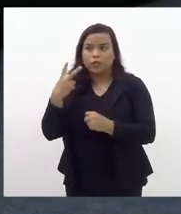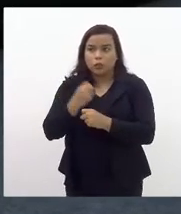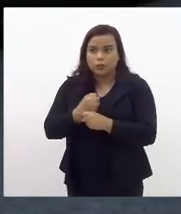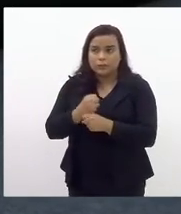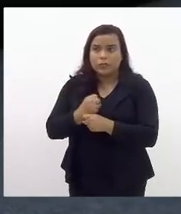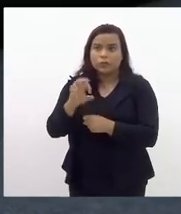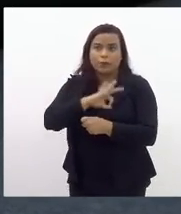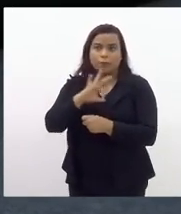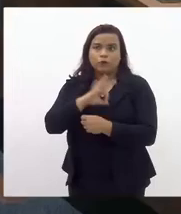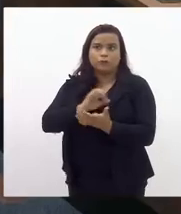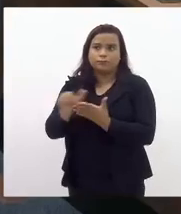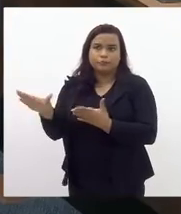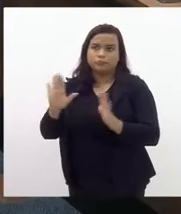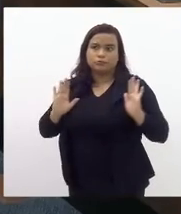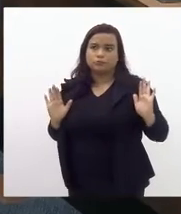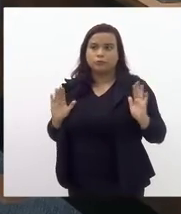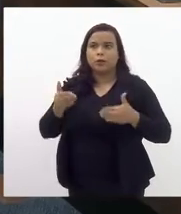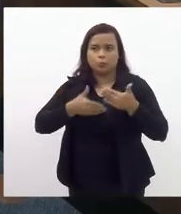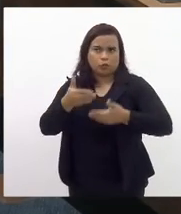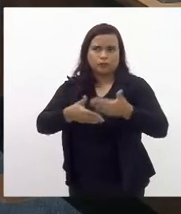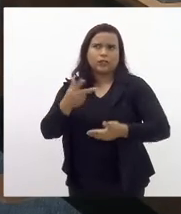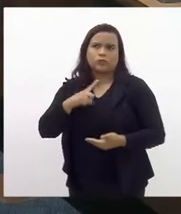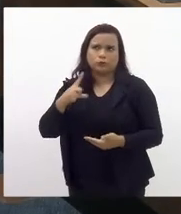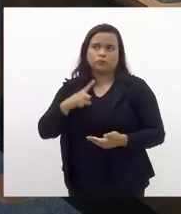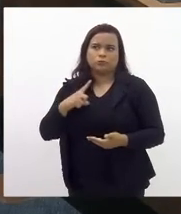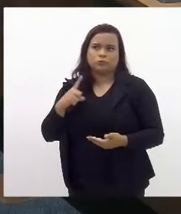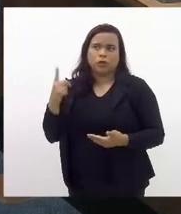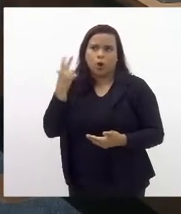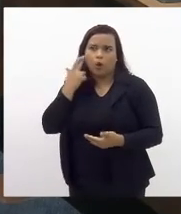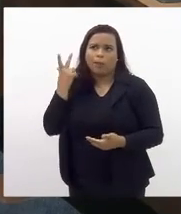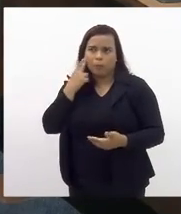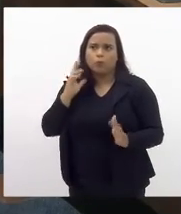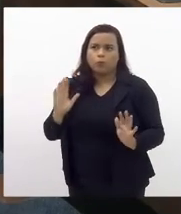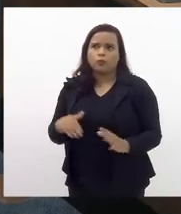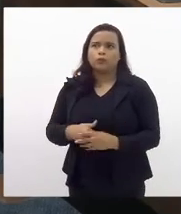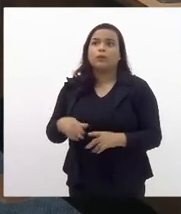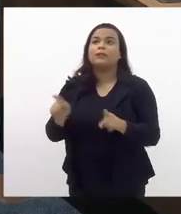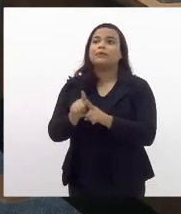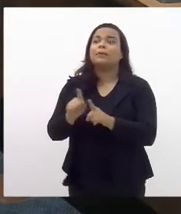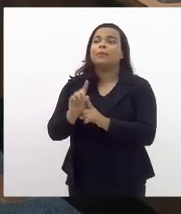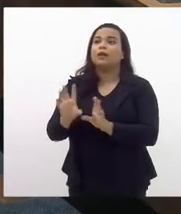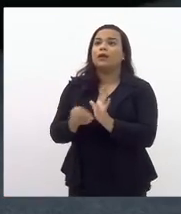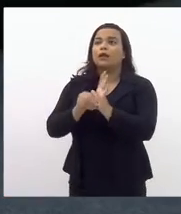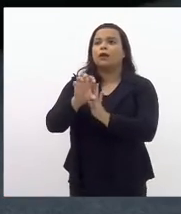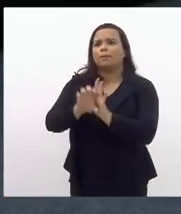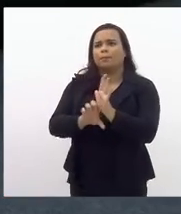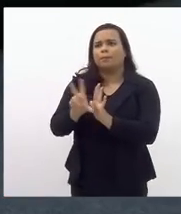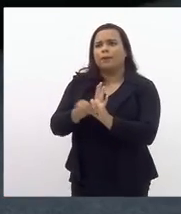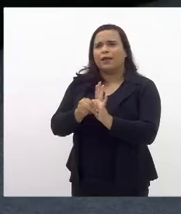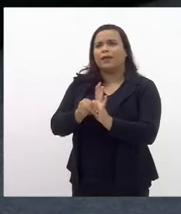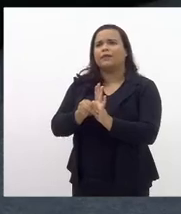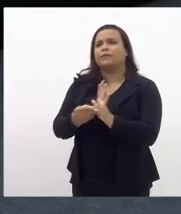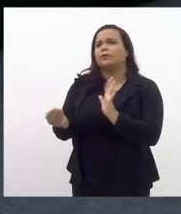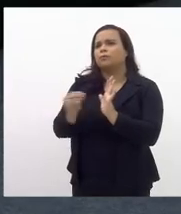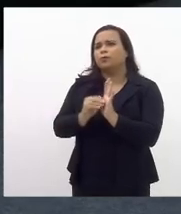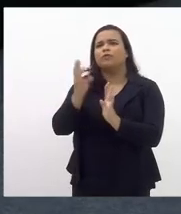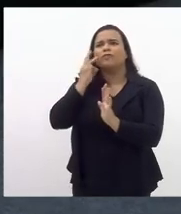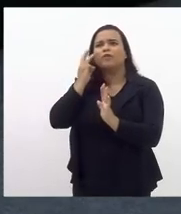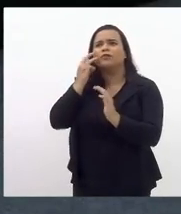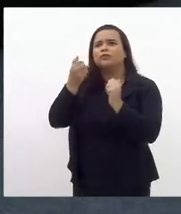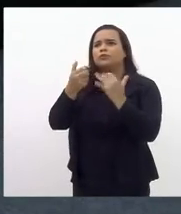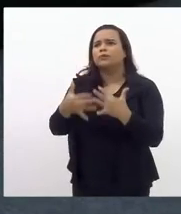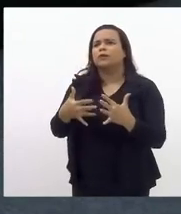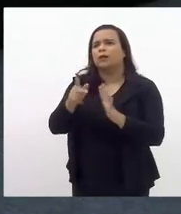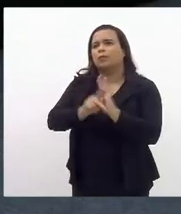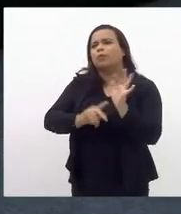fora. No processo, aí onde tem uma emenda também do deputado Valdec, que coloca projeto administrativo. Não pode